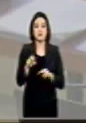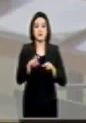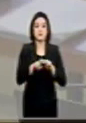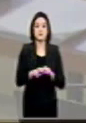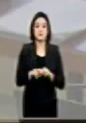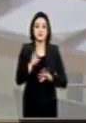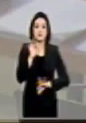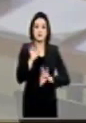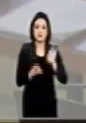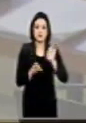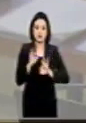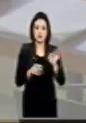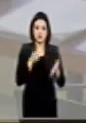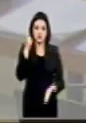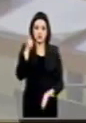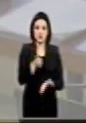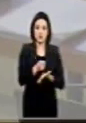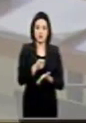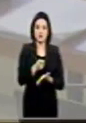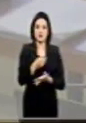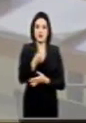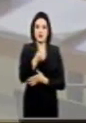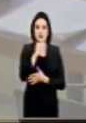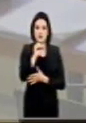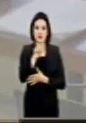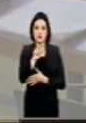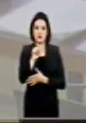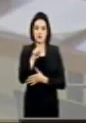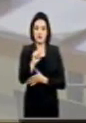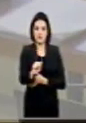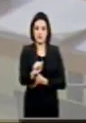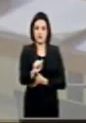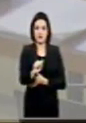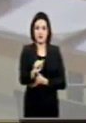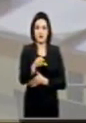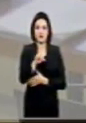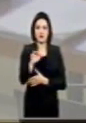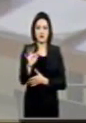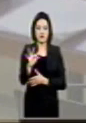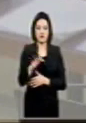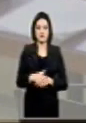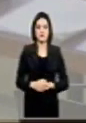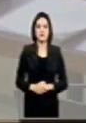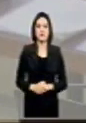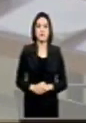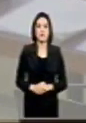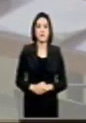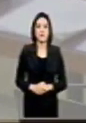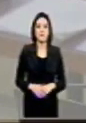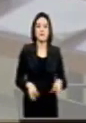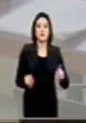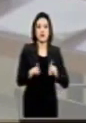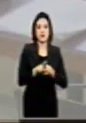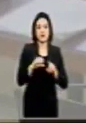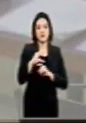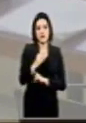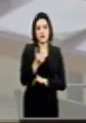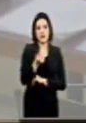da Juiz Federal da 10ª Vara, da Seção Judiciária do Juiz Federal, e a cautelar aforada